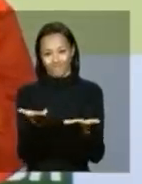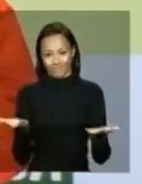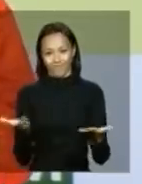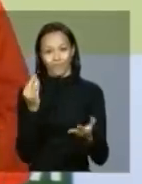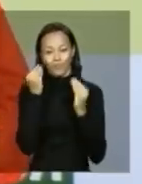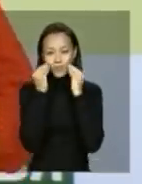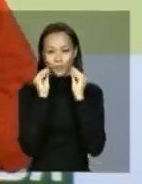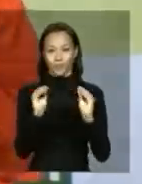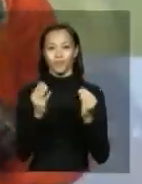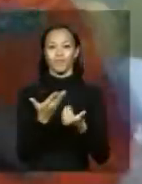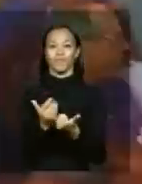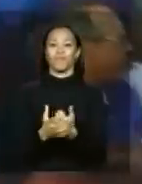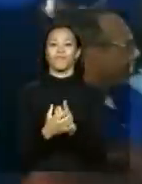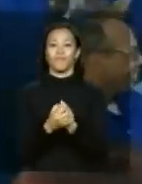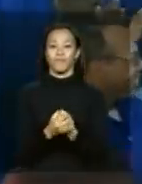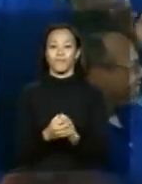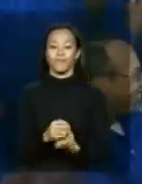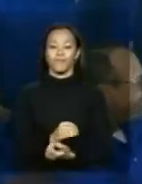beijo também.